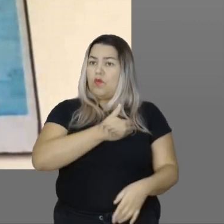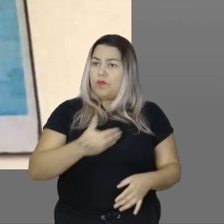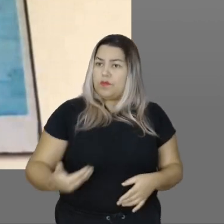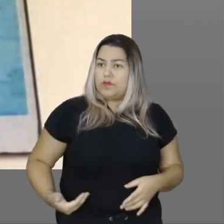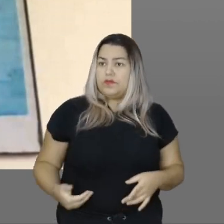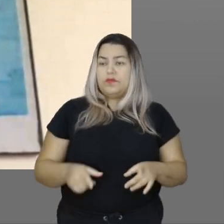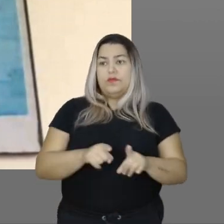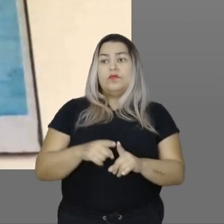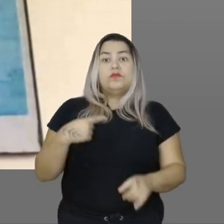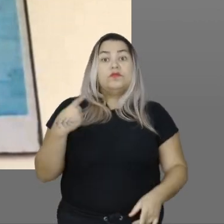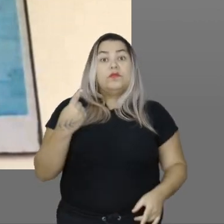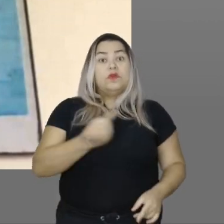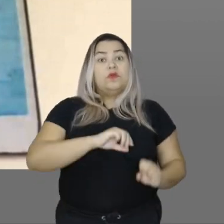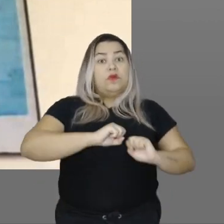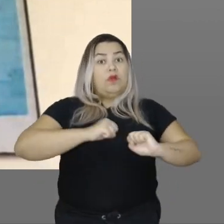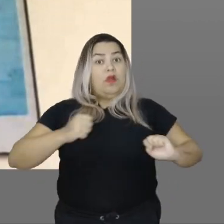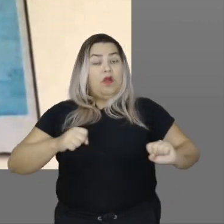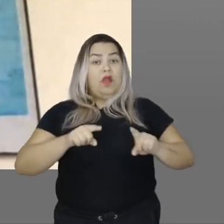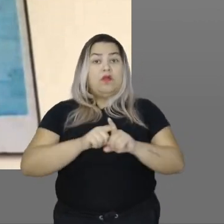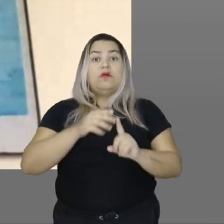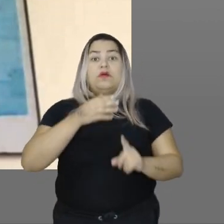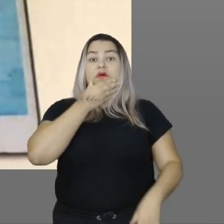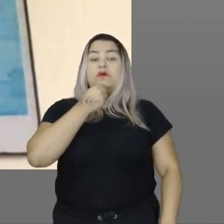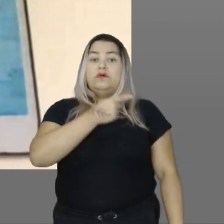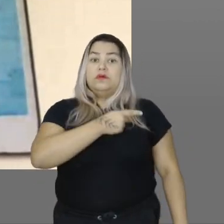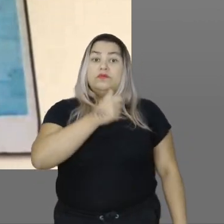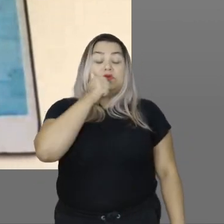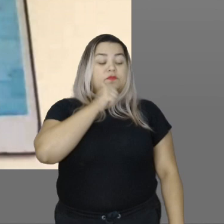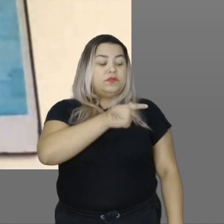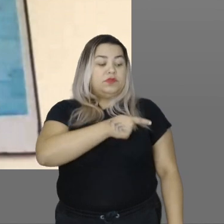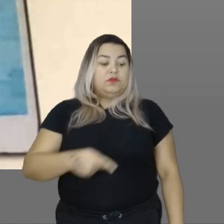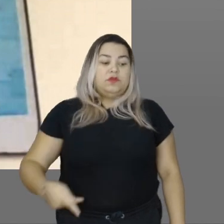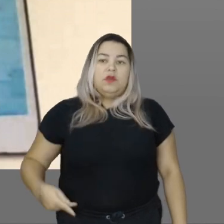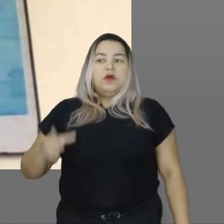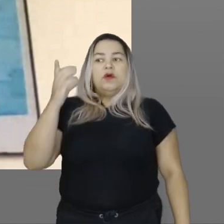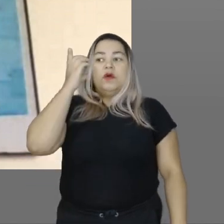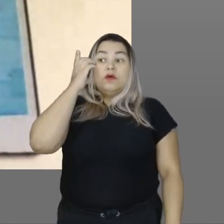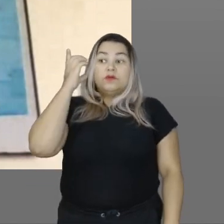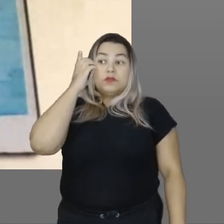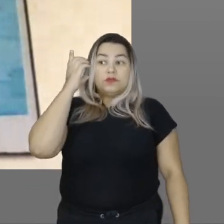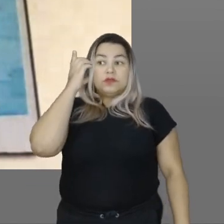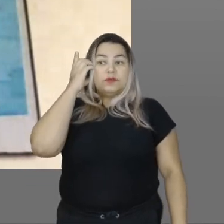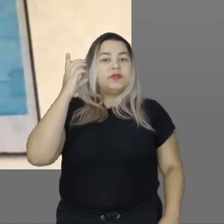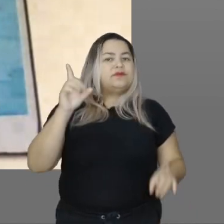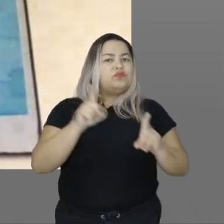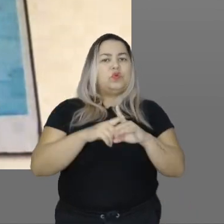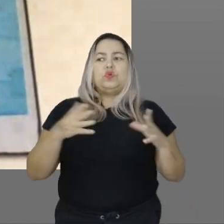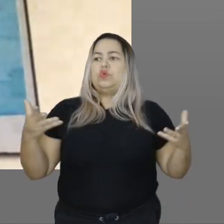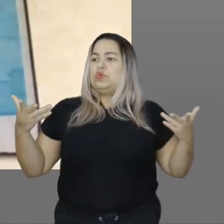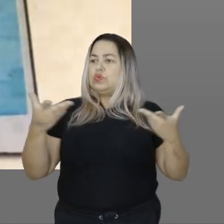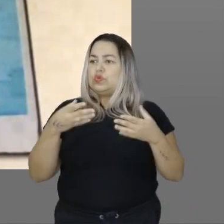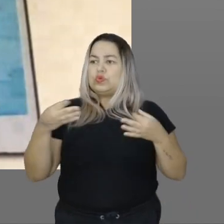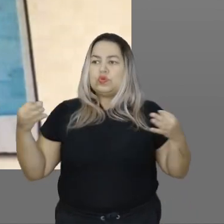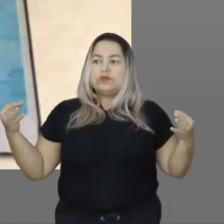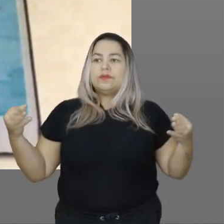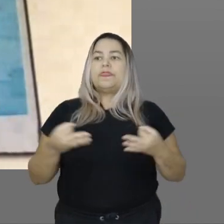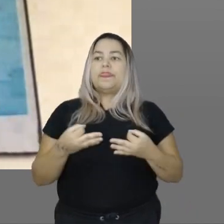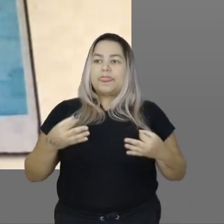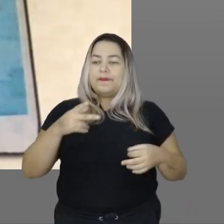da nossa grande presidenta Dilma Rousseff, que fazia um trabalho também extraordinário no governo do país e que